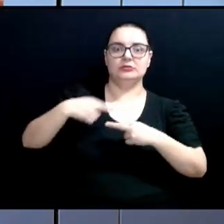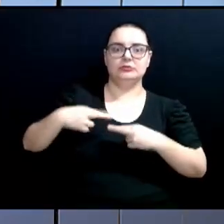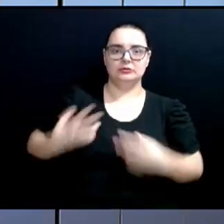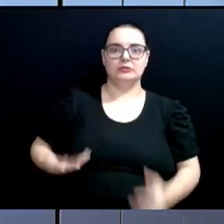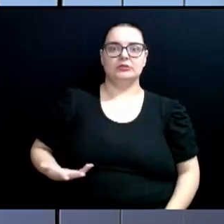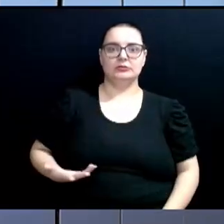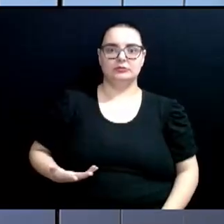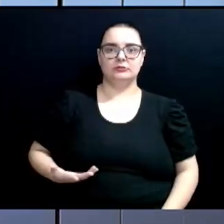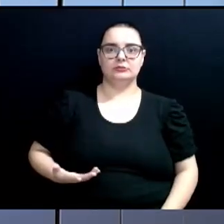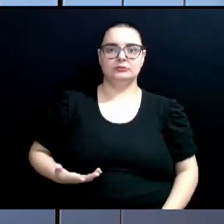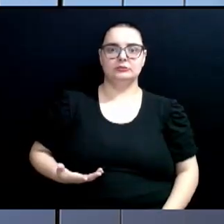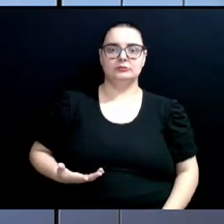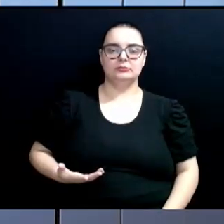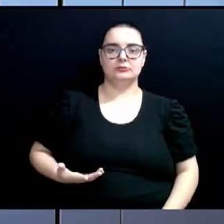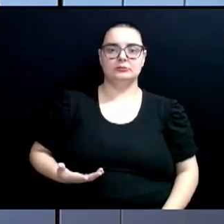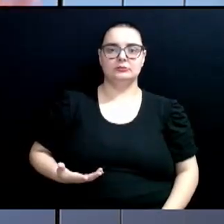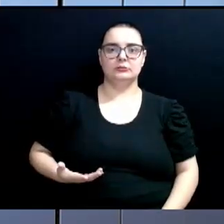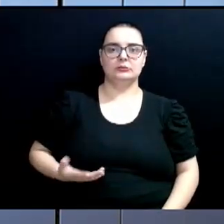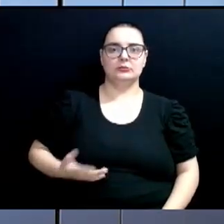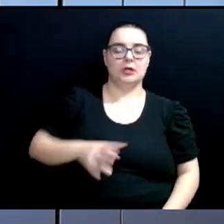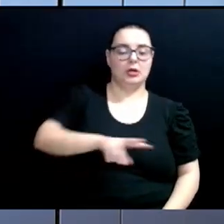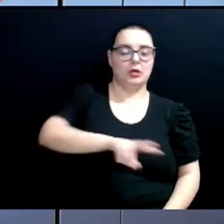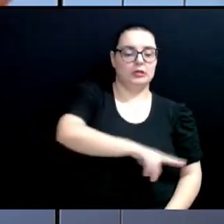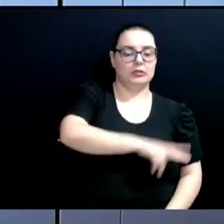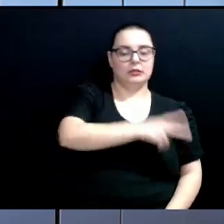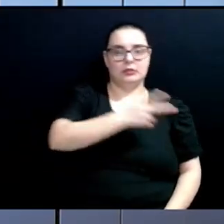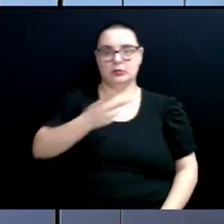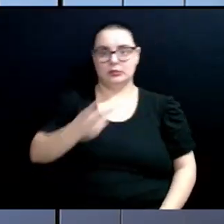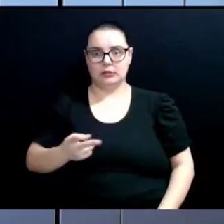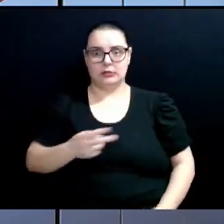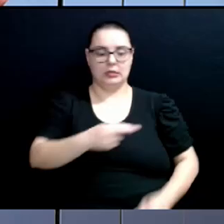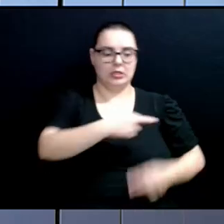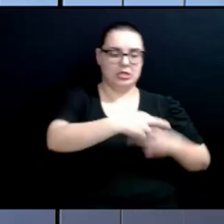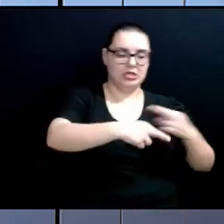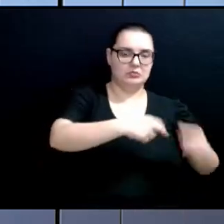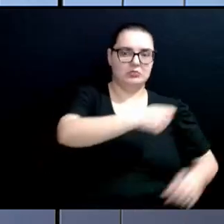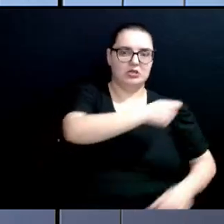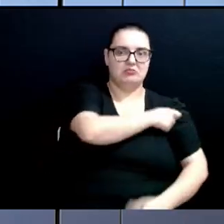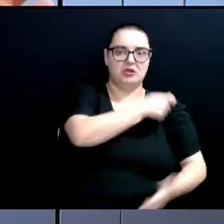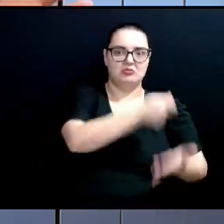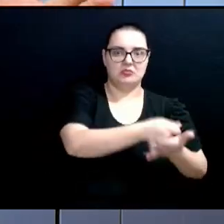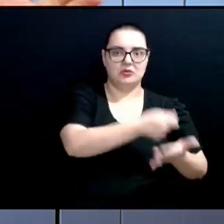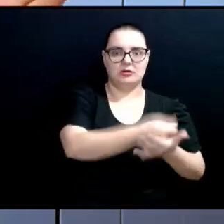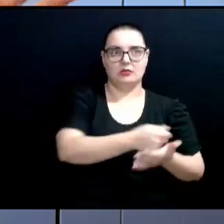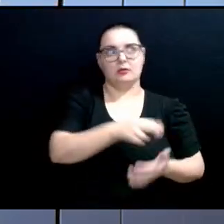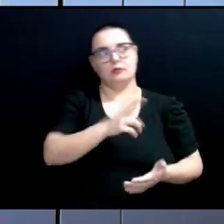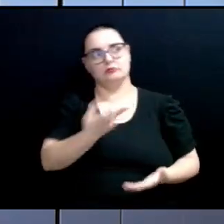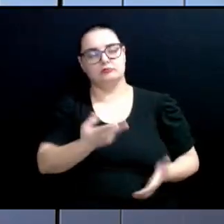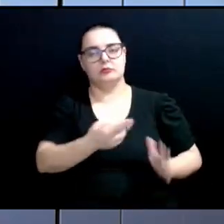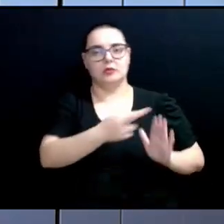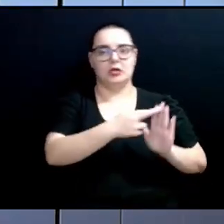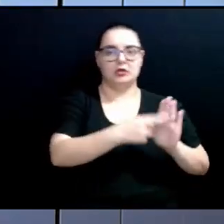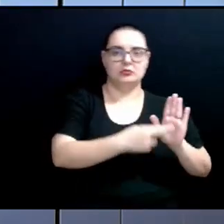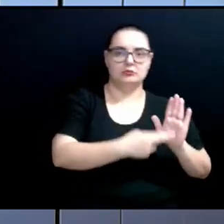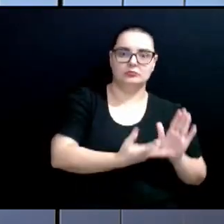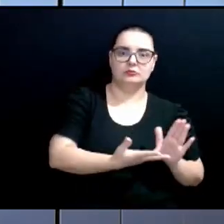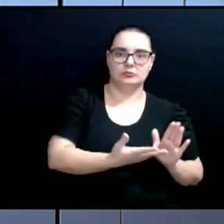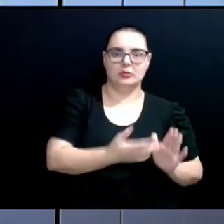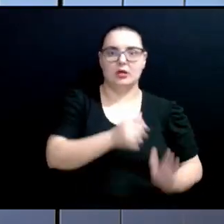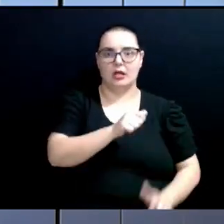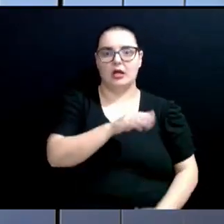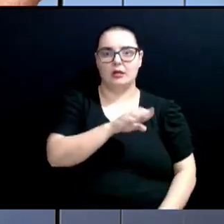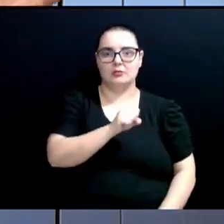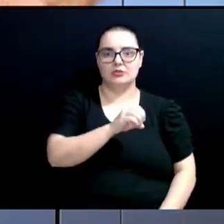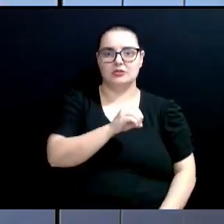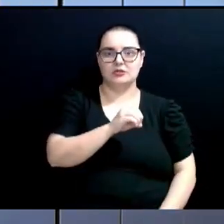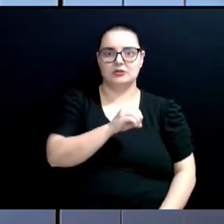na transição entre regimes autoritários, ou pelo menos regimes regimes absolutistas, citou o Luís XIV,